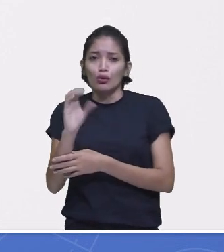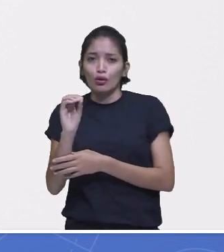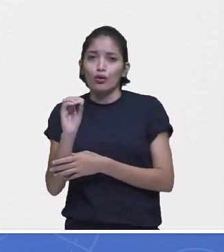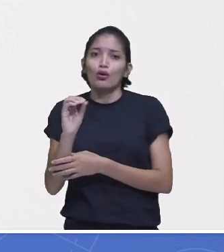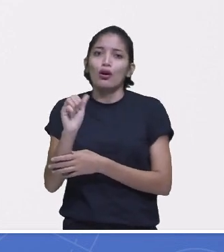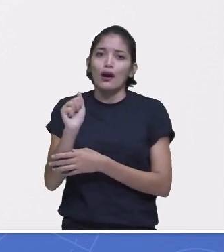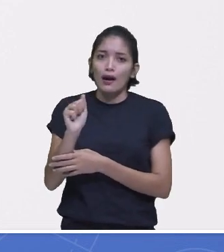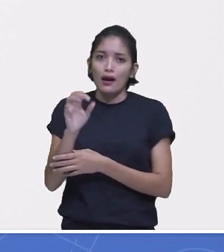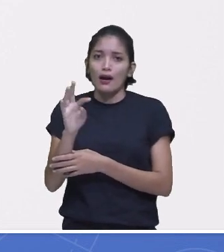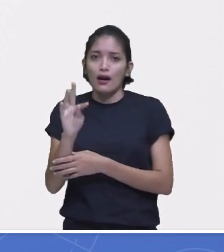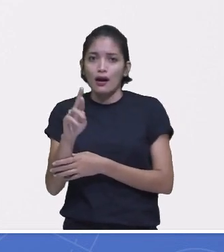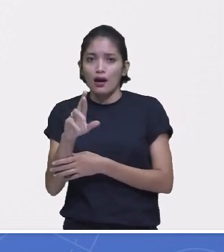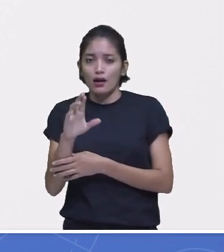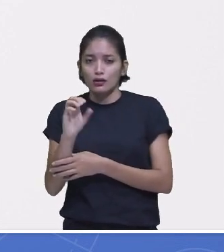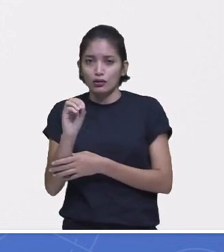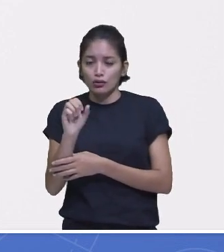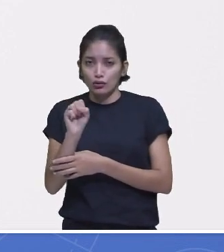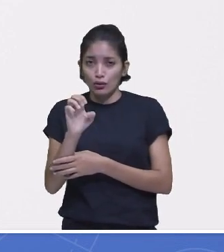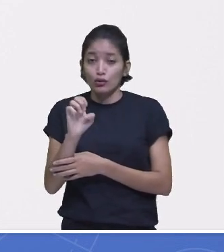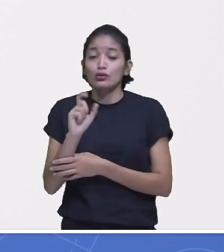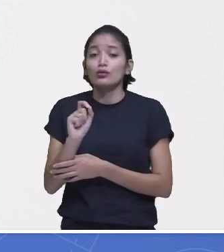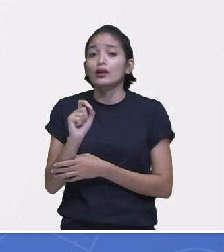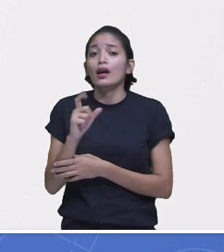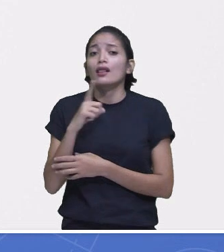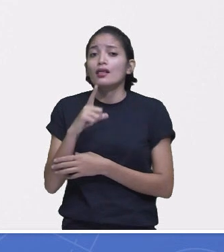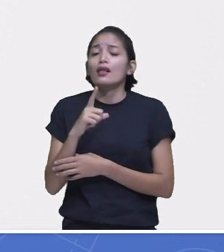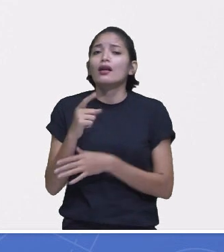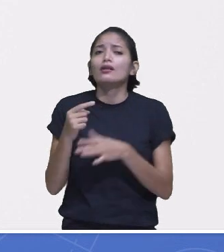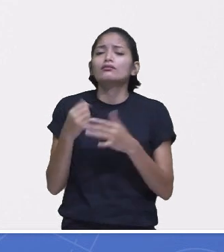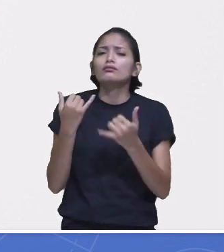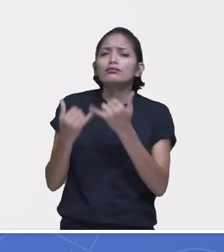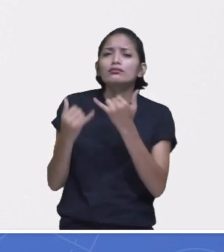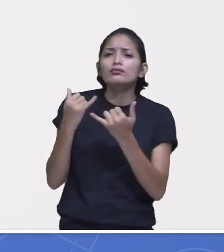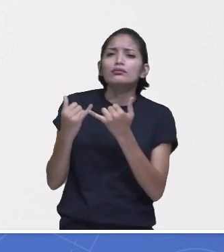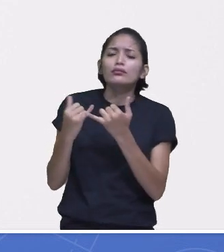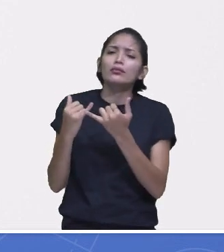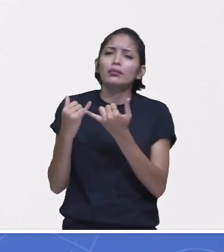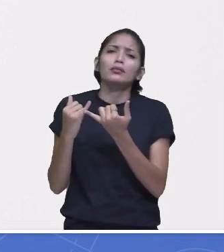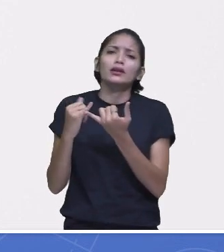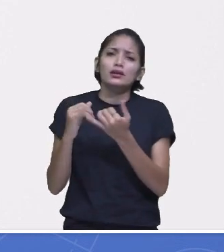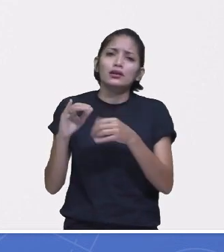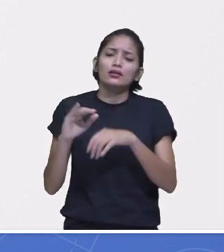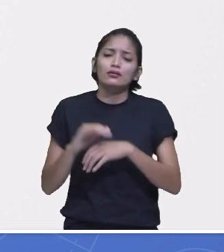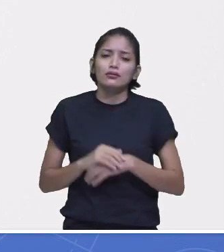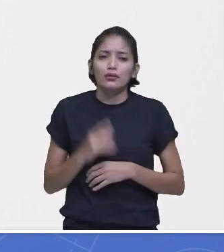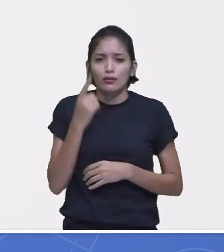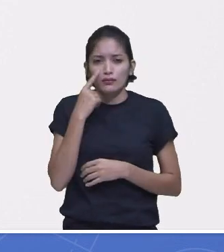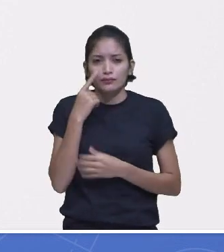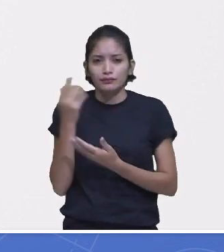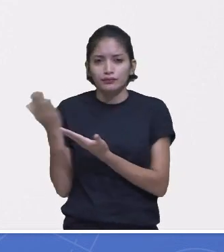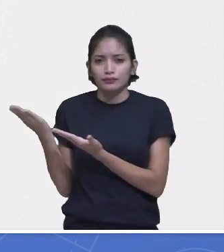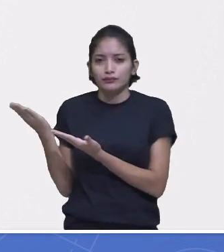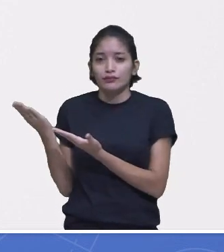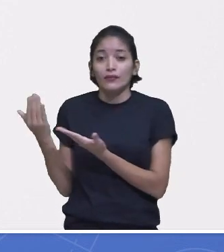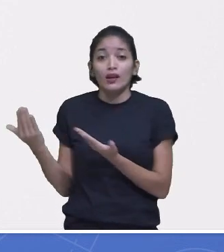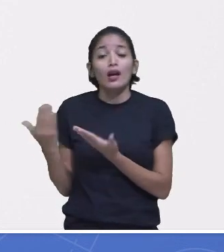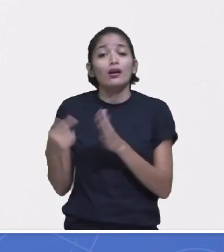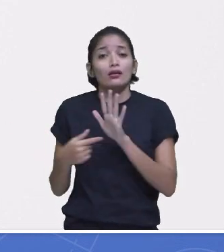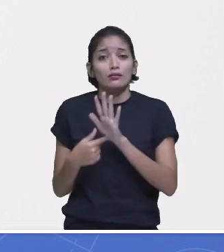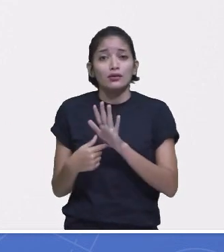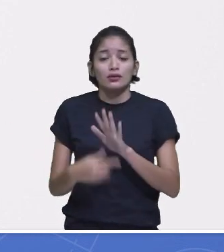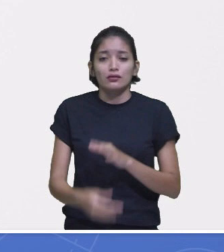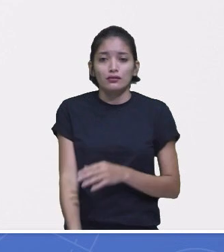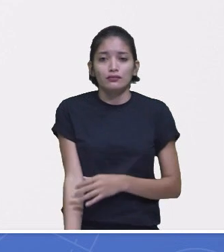tem uma aparência de uma dobradiça, tá bom? E essa daqui é a visão frontal do